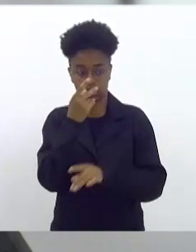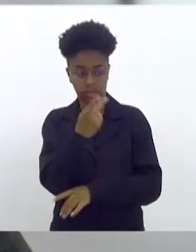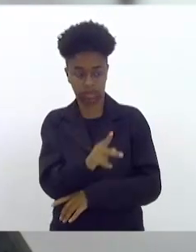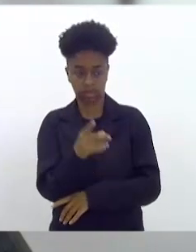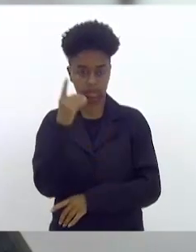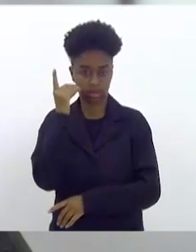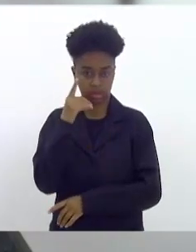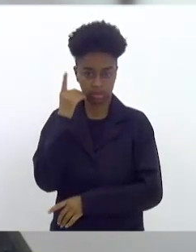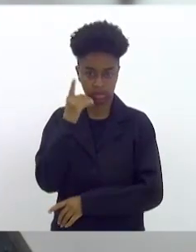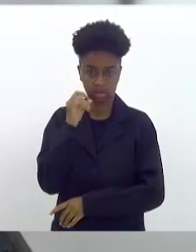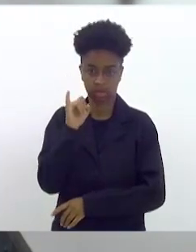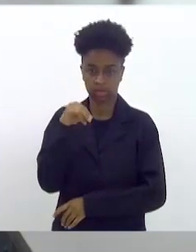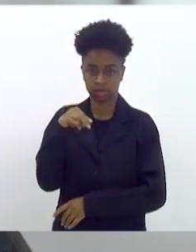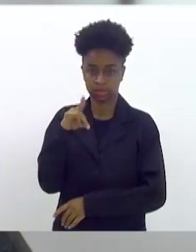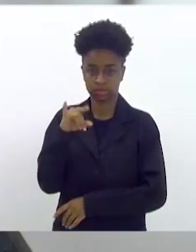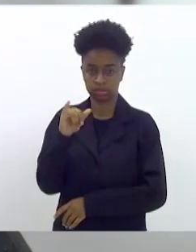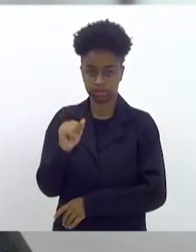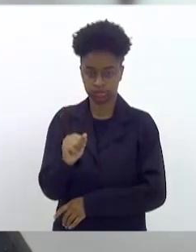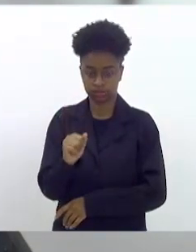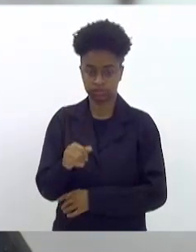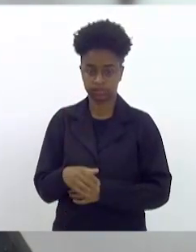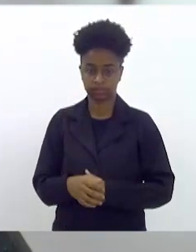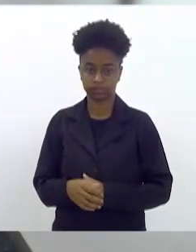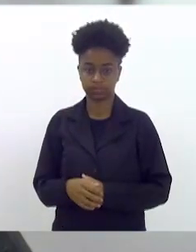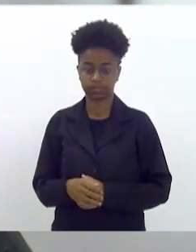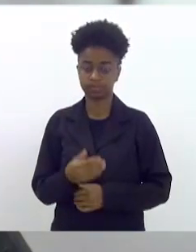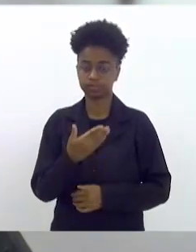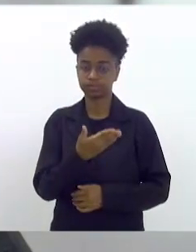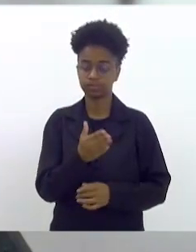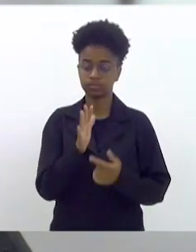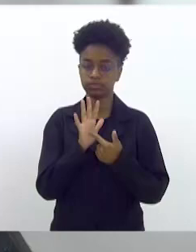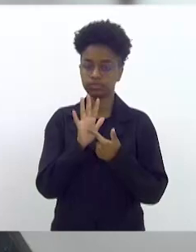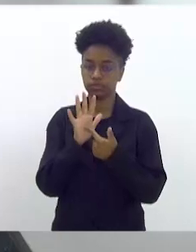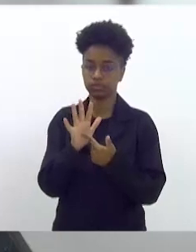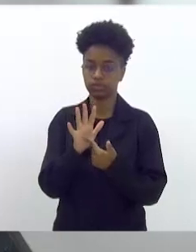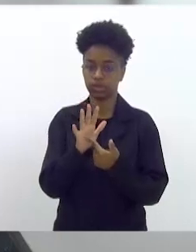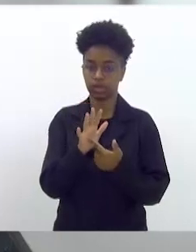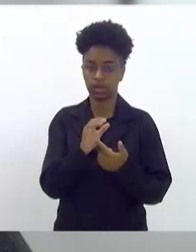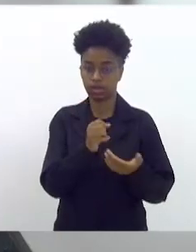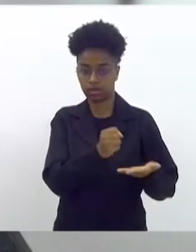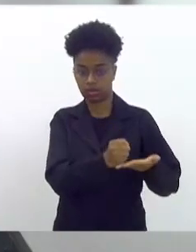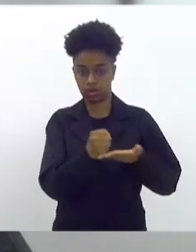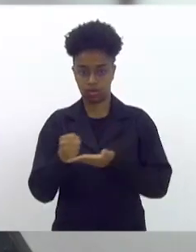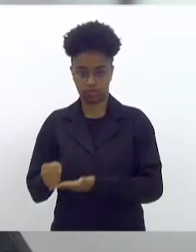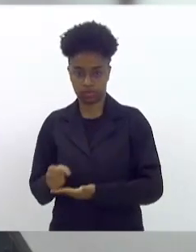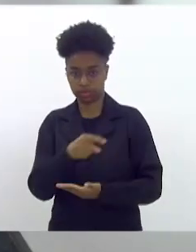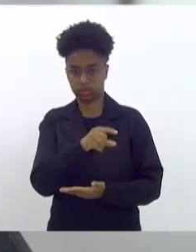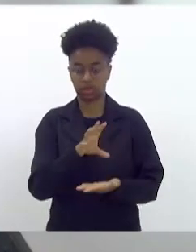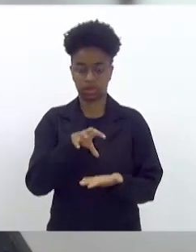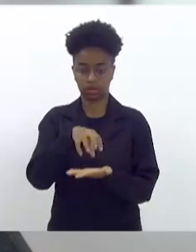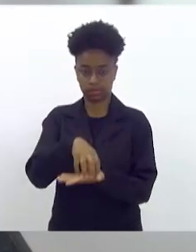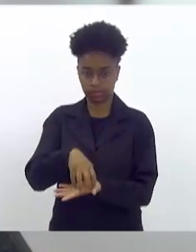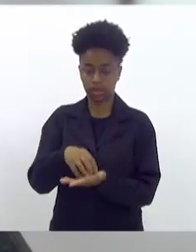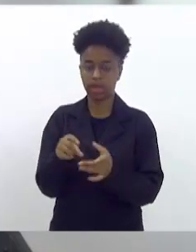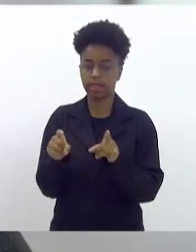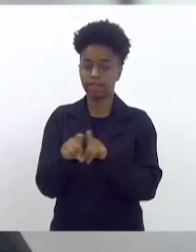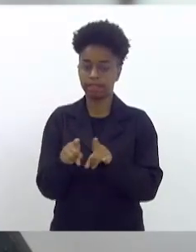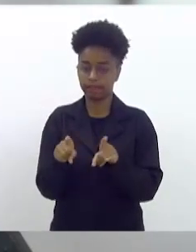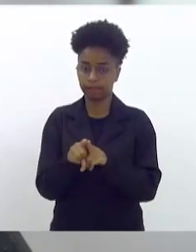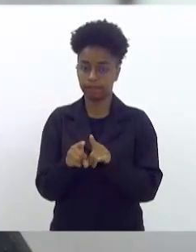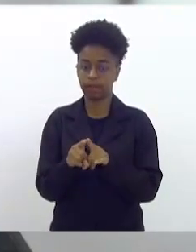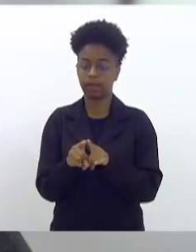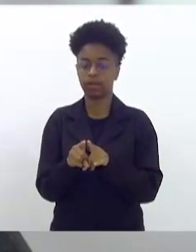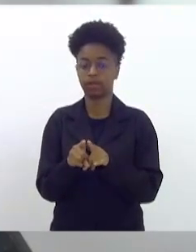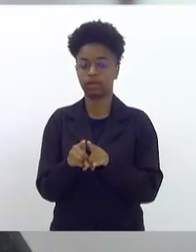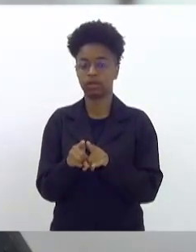deputada Índia Armelau de trazer essa organização Cybernet e também, vou sair daqui